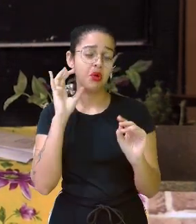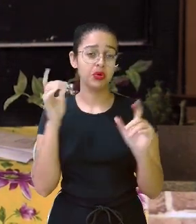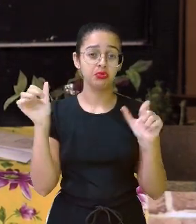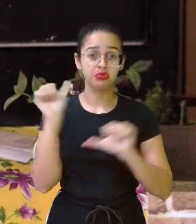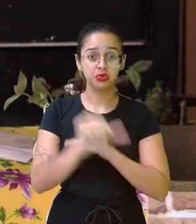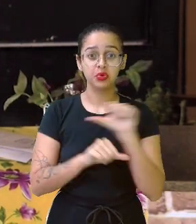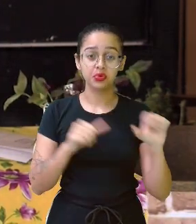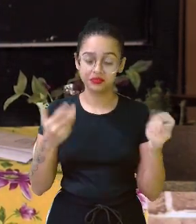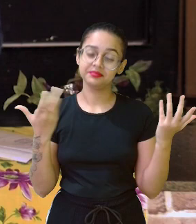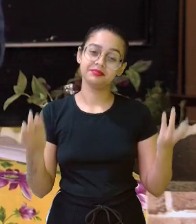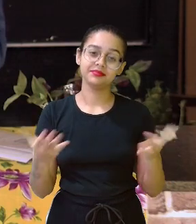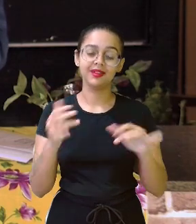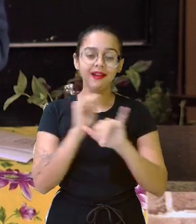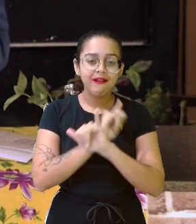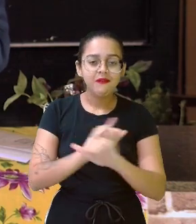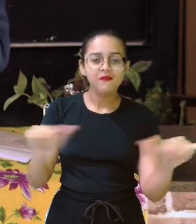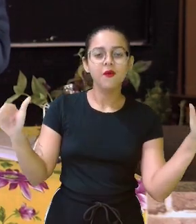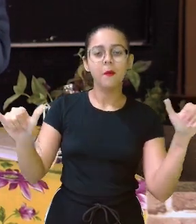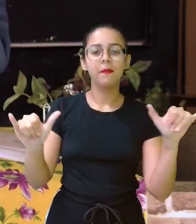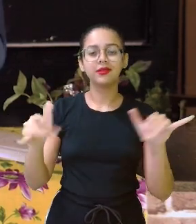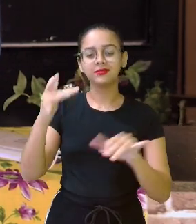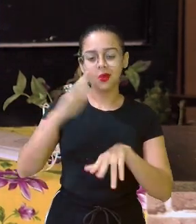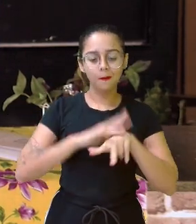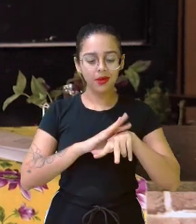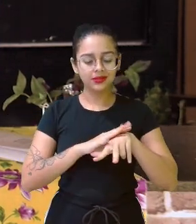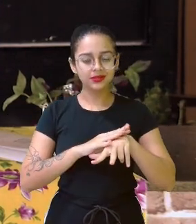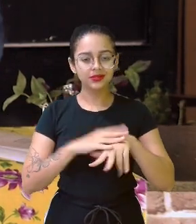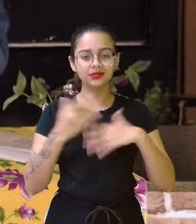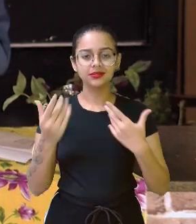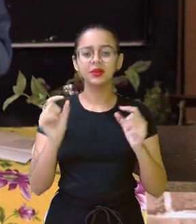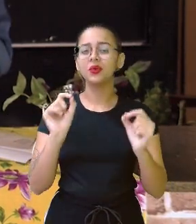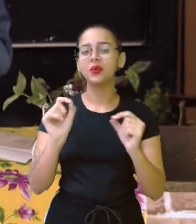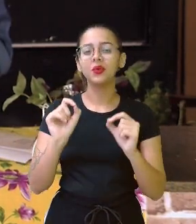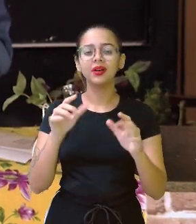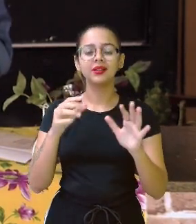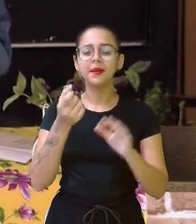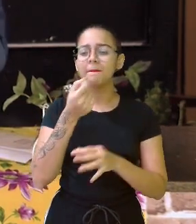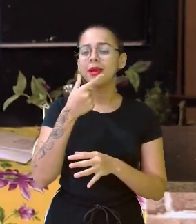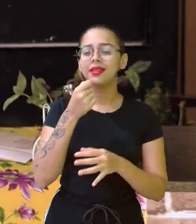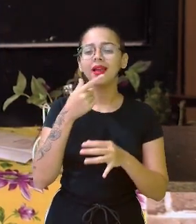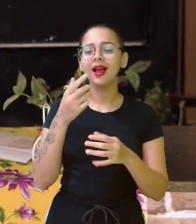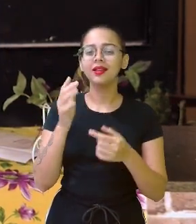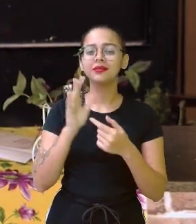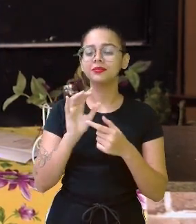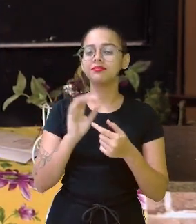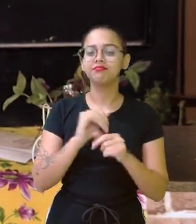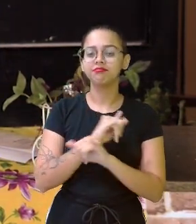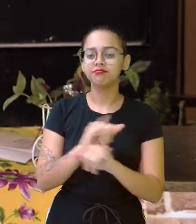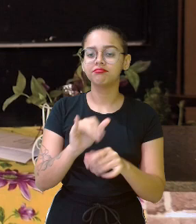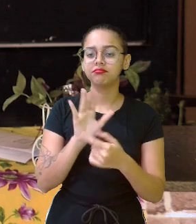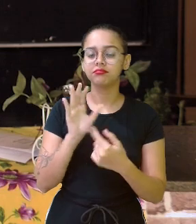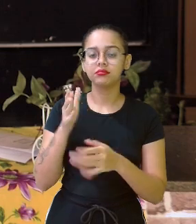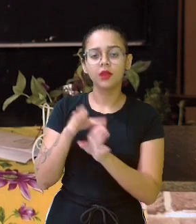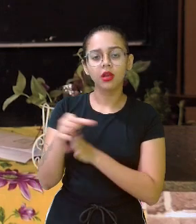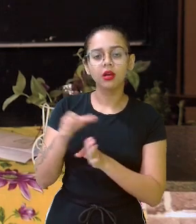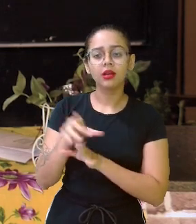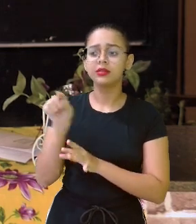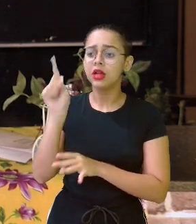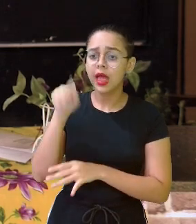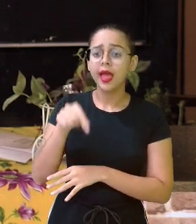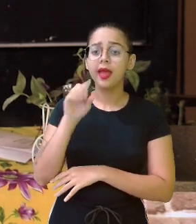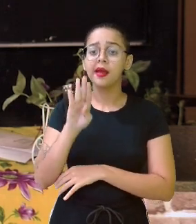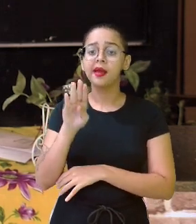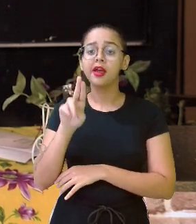aqui, informações ao paciente, para que esse medicamento é indicado. Isso aqui é uma bula de